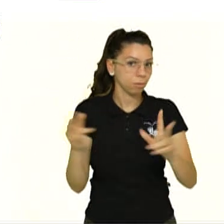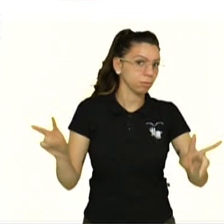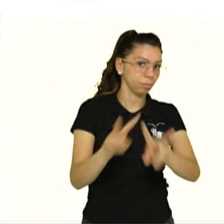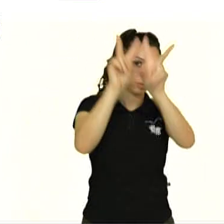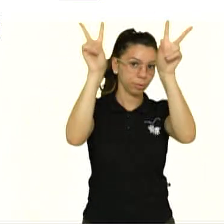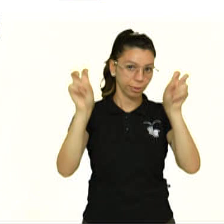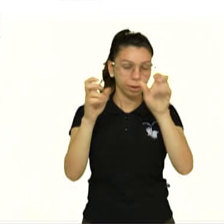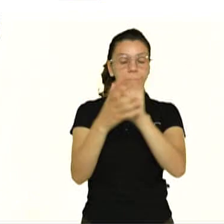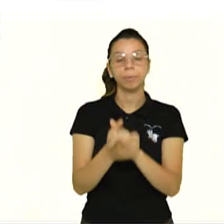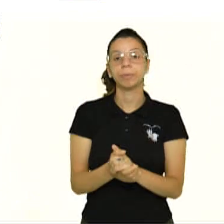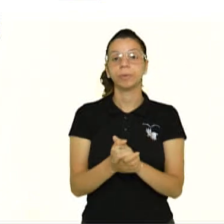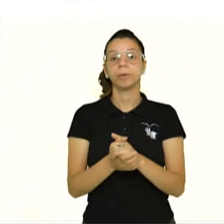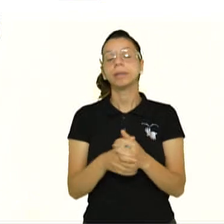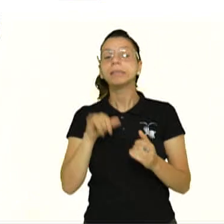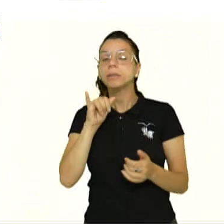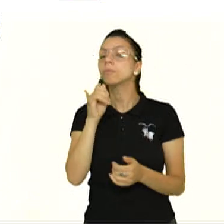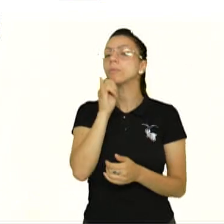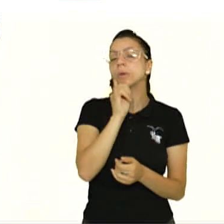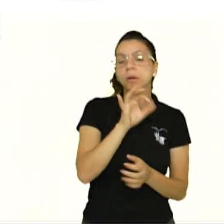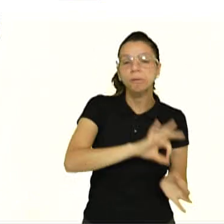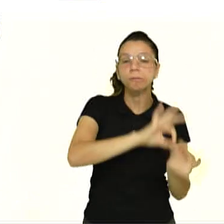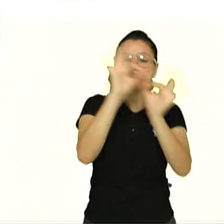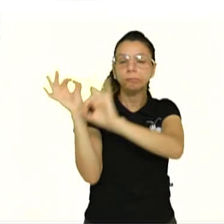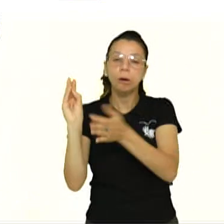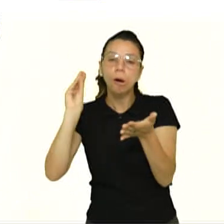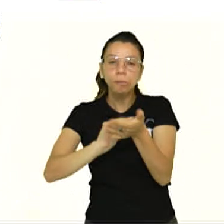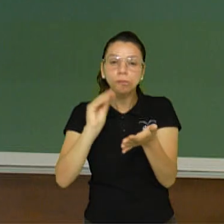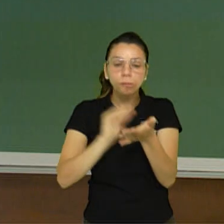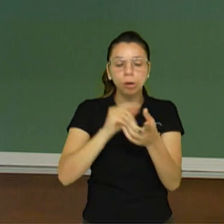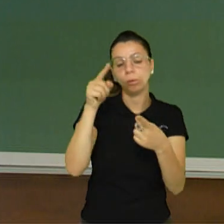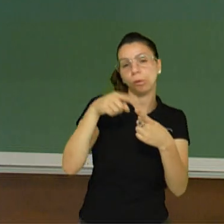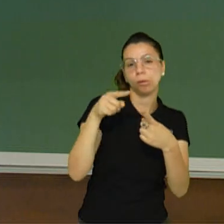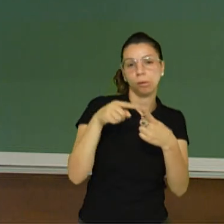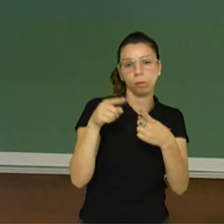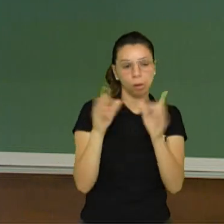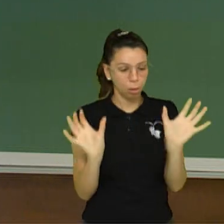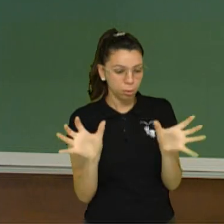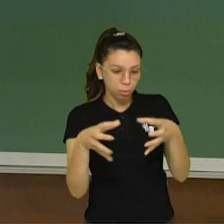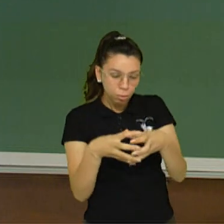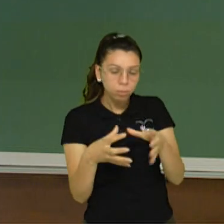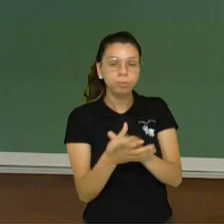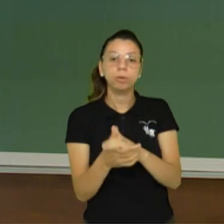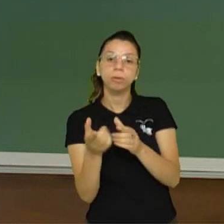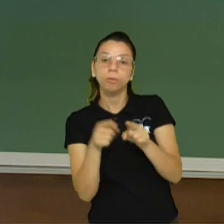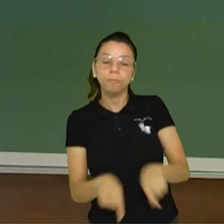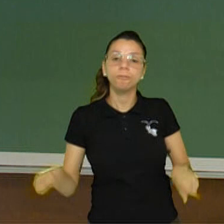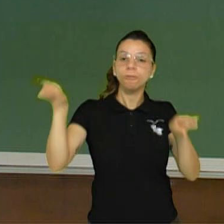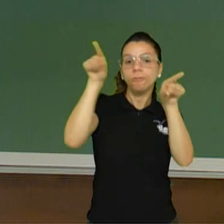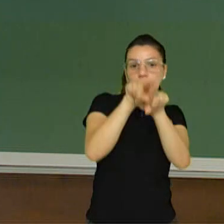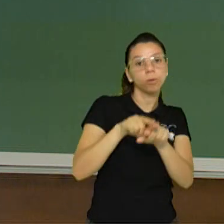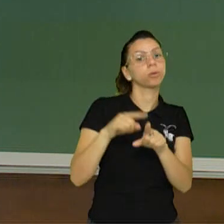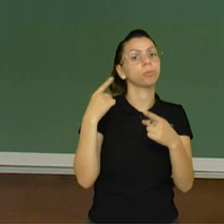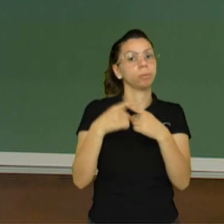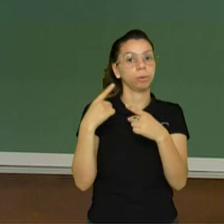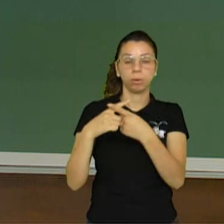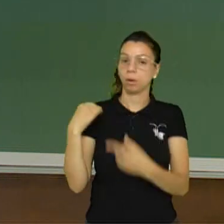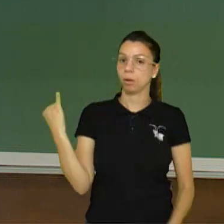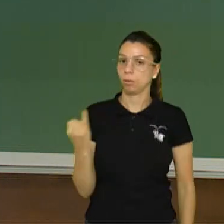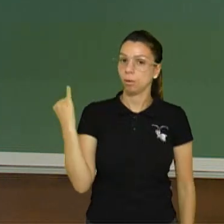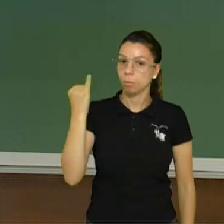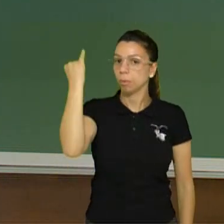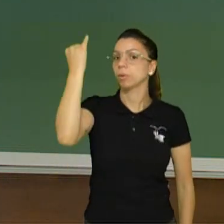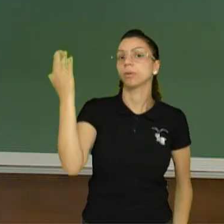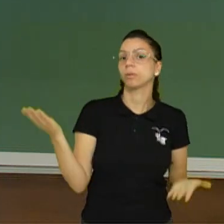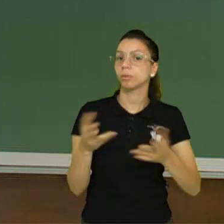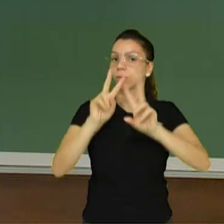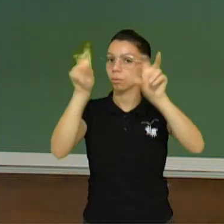se você não assistiu a primeira parte da aula sobre classicismo, volte lá, retome, que é importante para você entender o que nós vamos